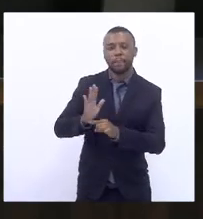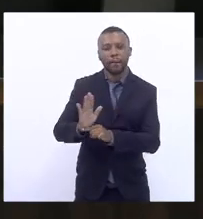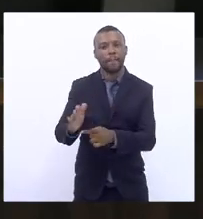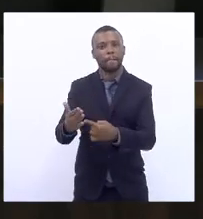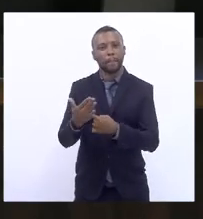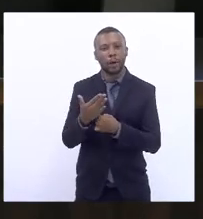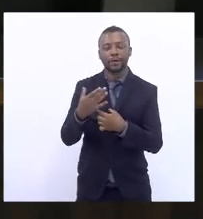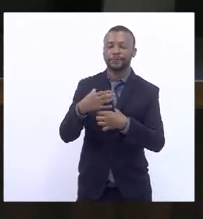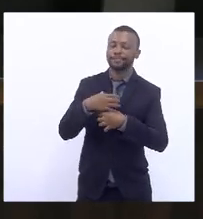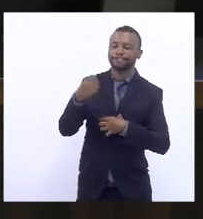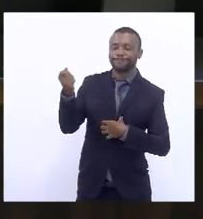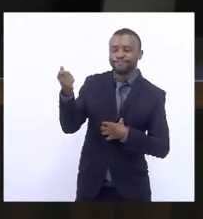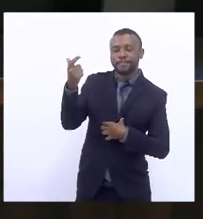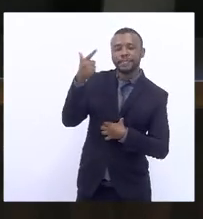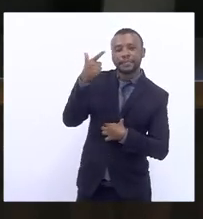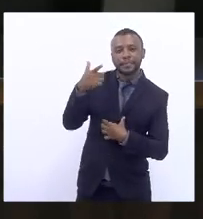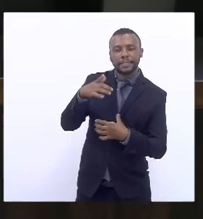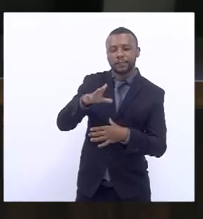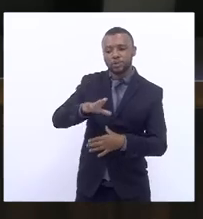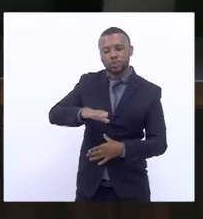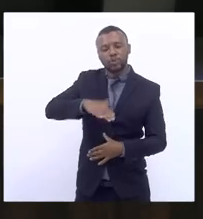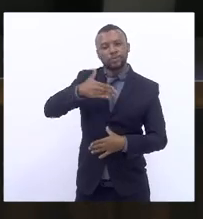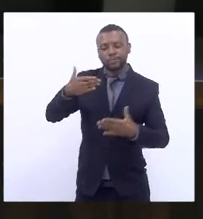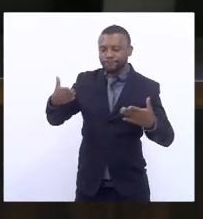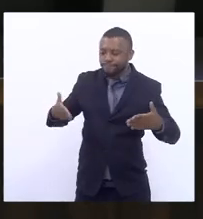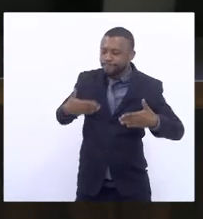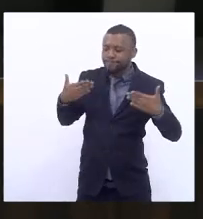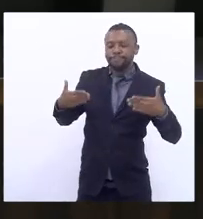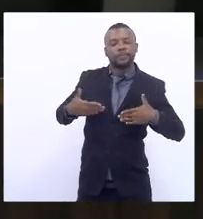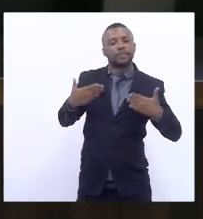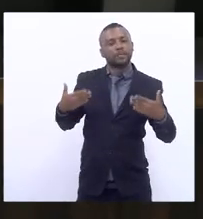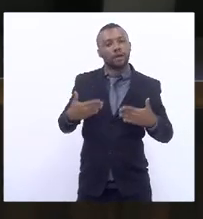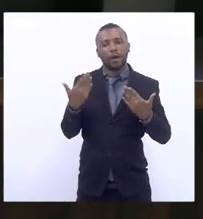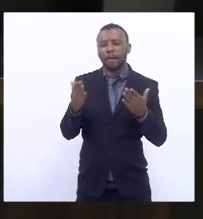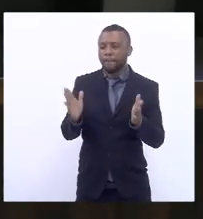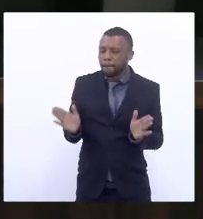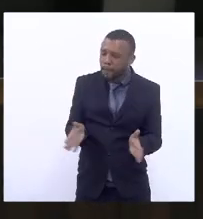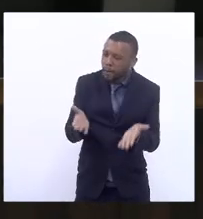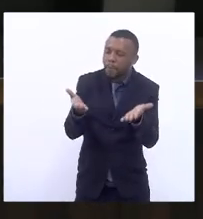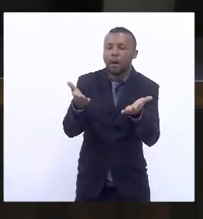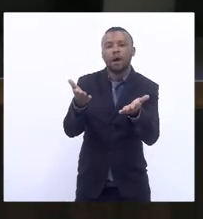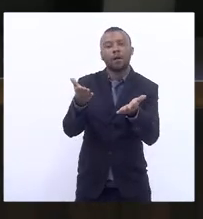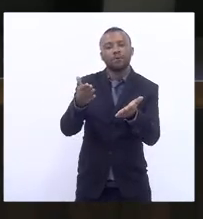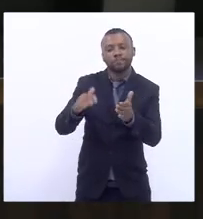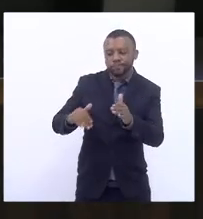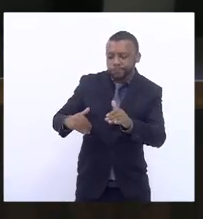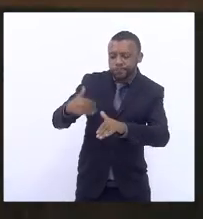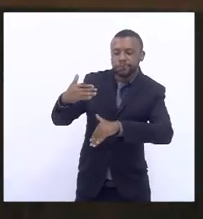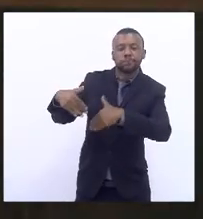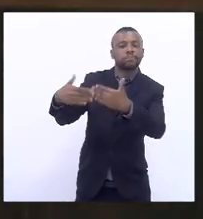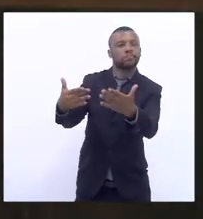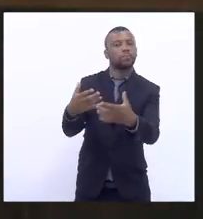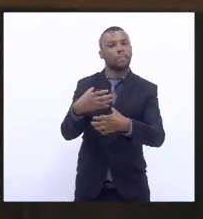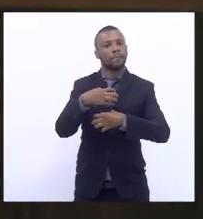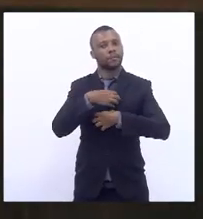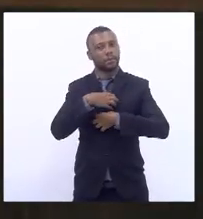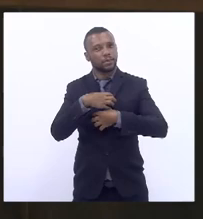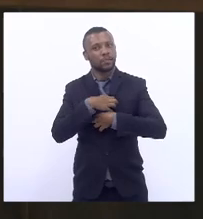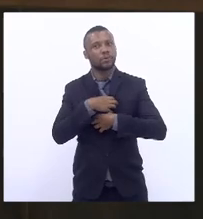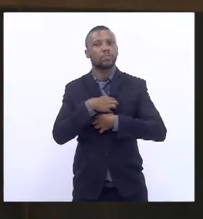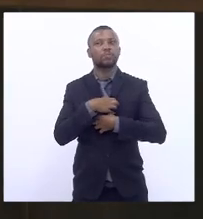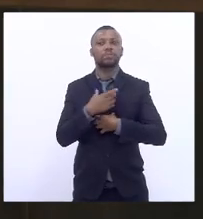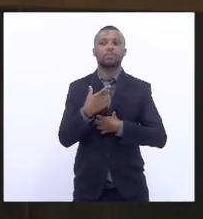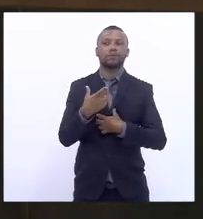nos inspira, que nos encoraja, que nos empurra para frente. Eu me sinto assim a cada encontro, a